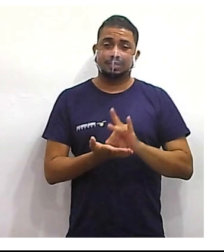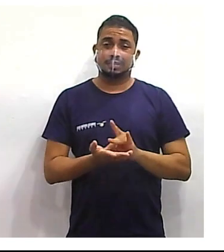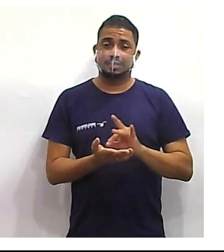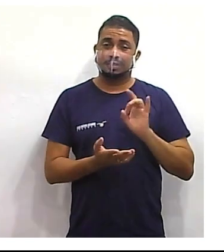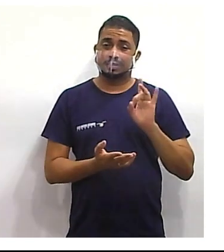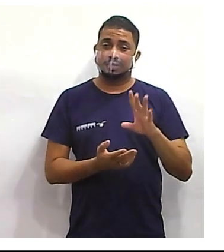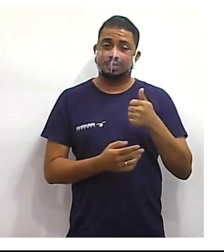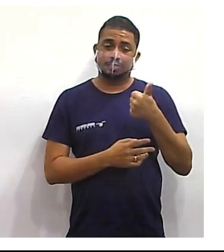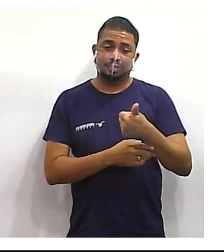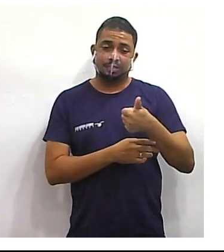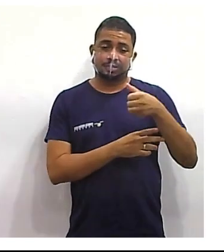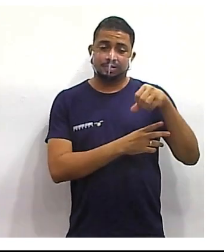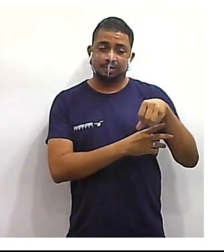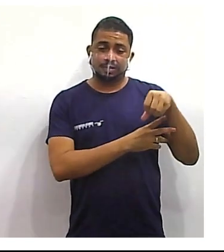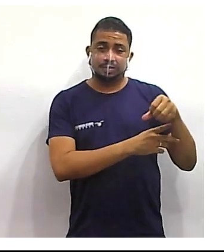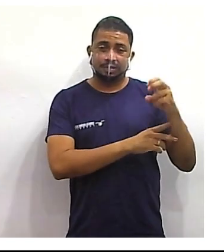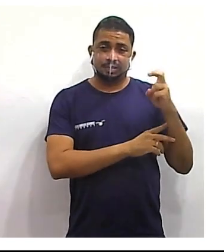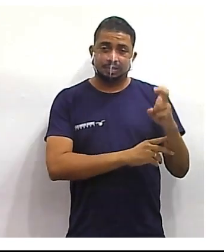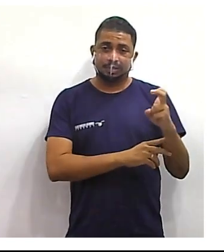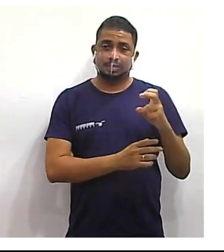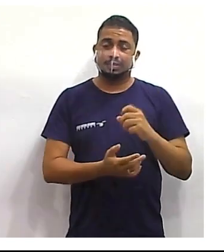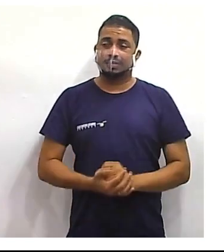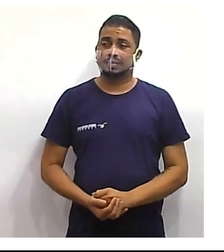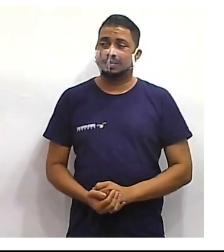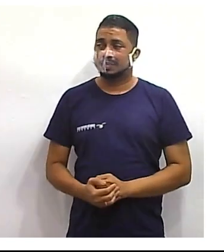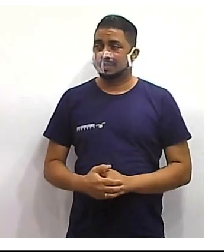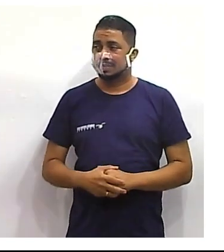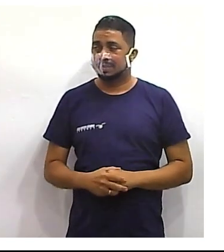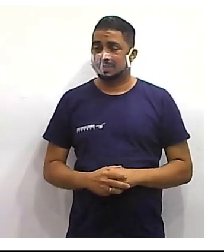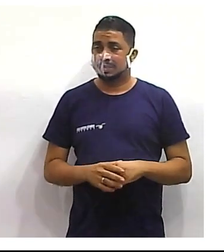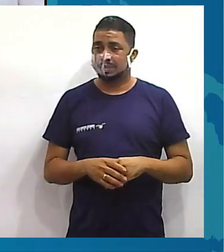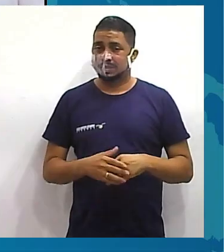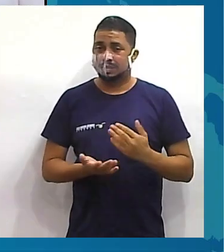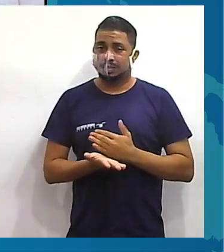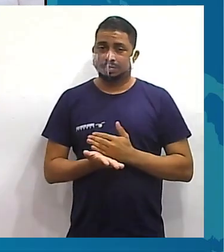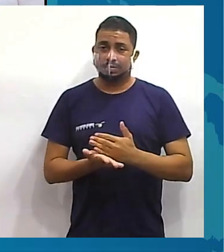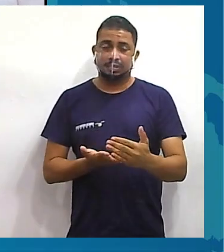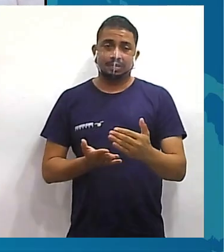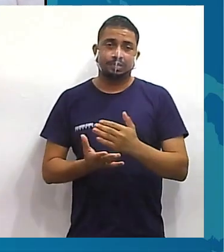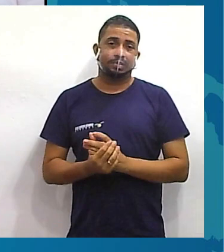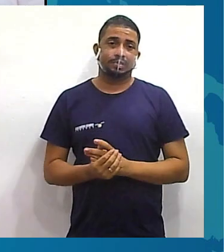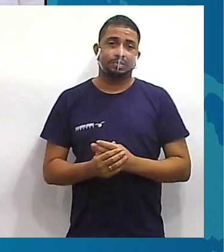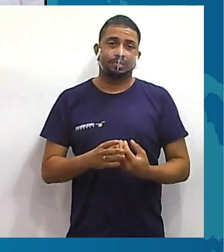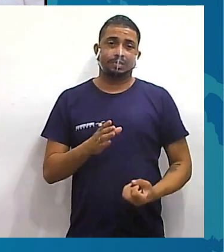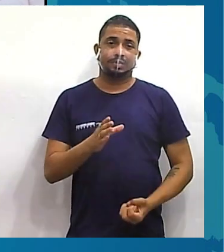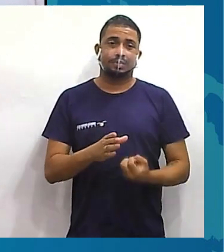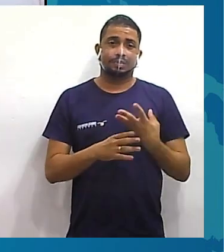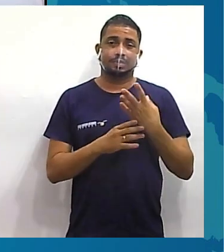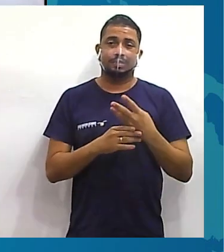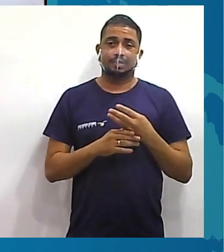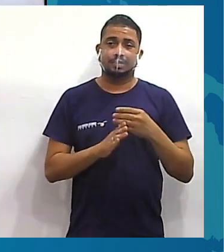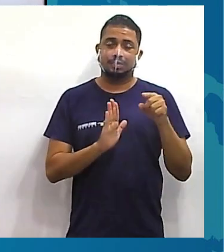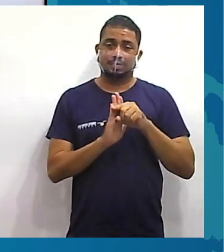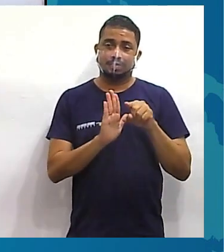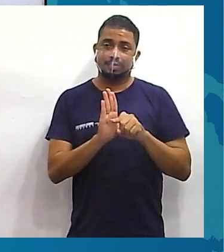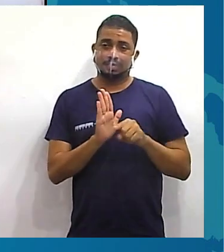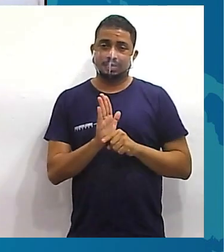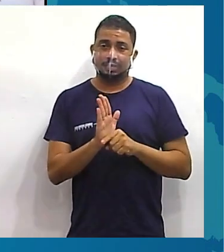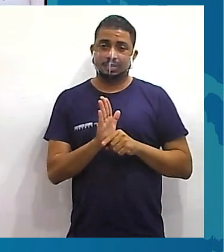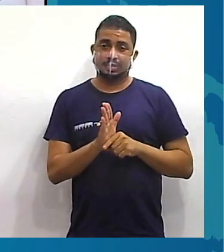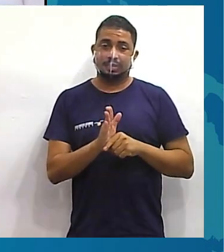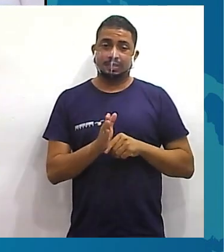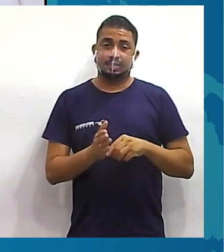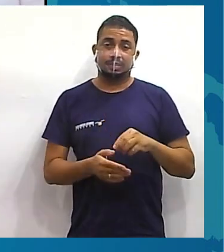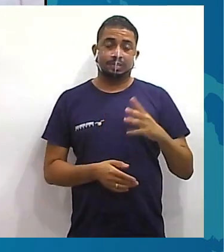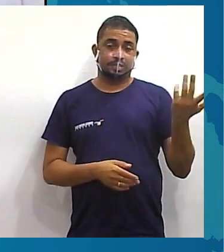de 1995, você sabia? Sim, a partir, da criação do programa Dinheiro Direto na Escola, né?